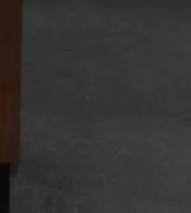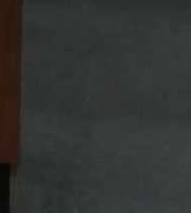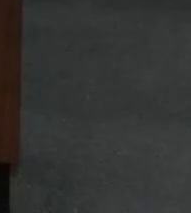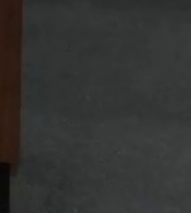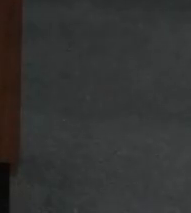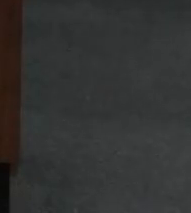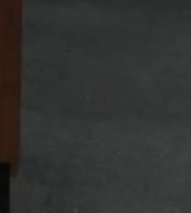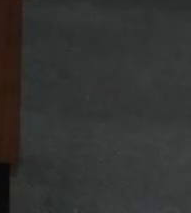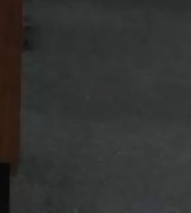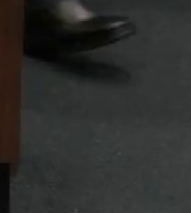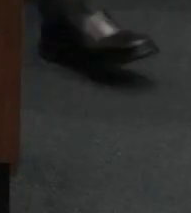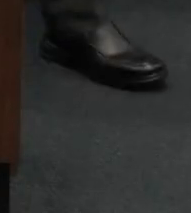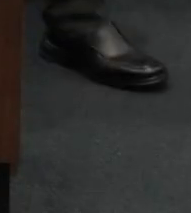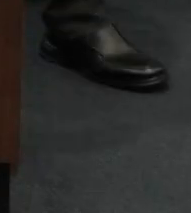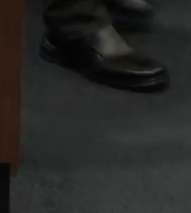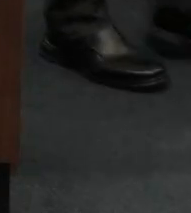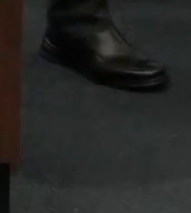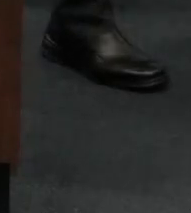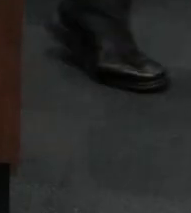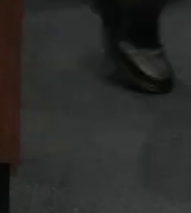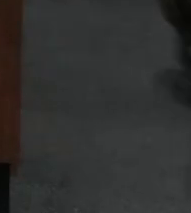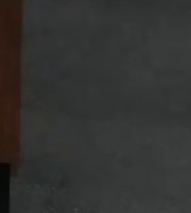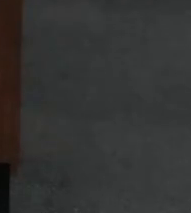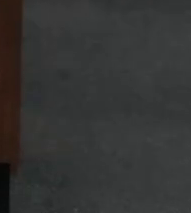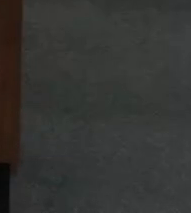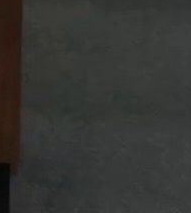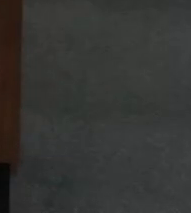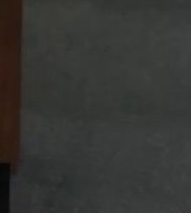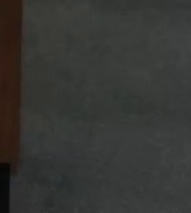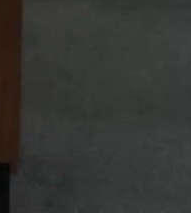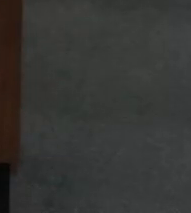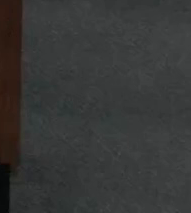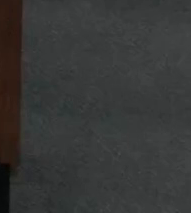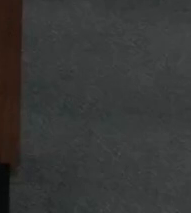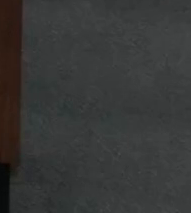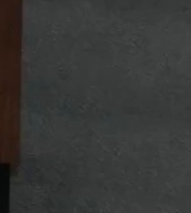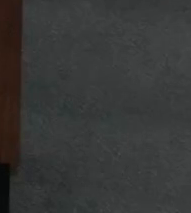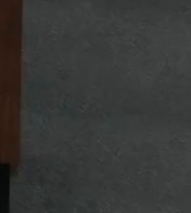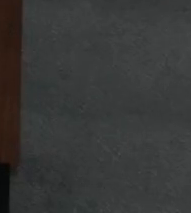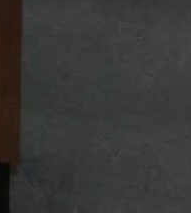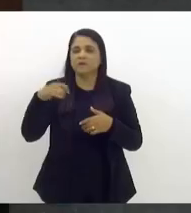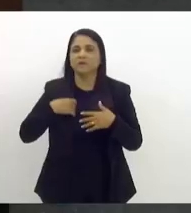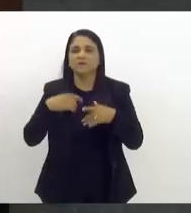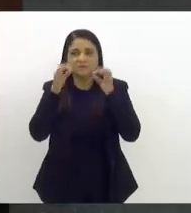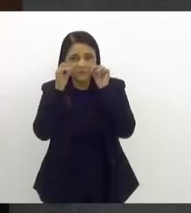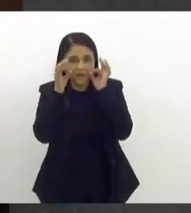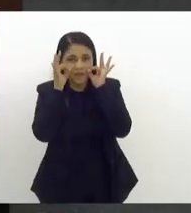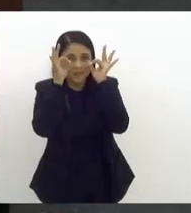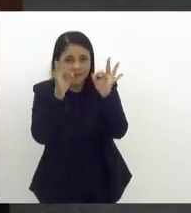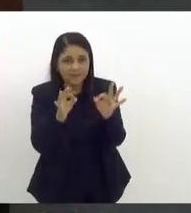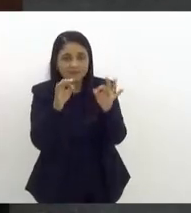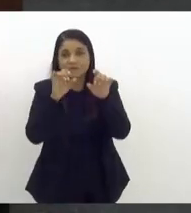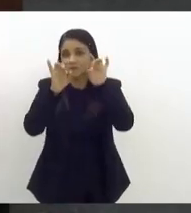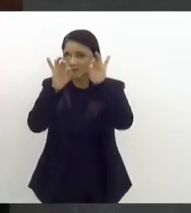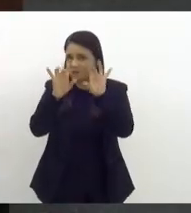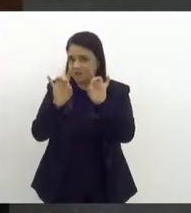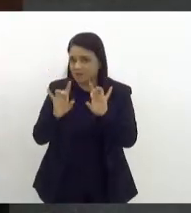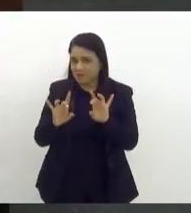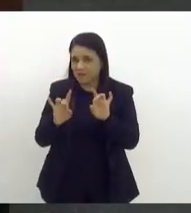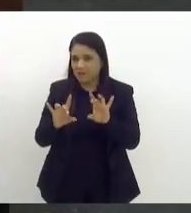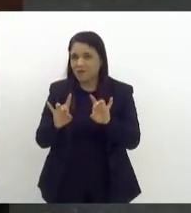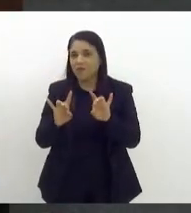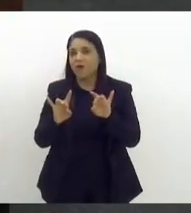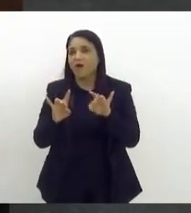todos que haja, né, uma atenção especial aos valores que são pagos pela CCR